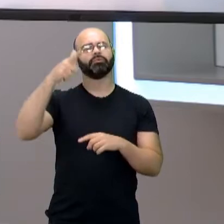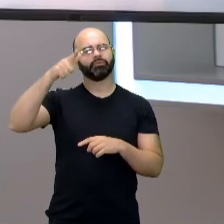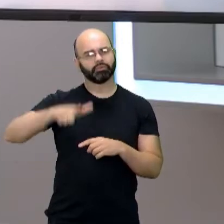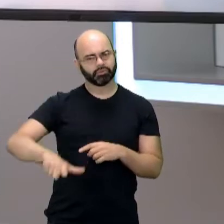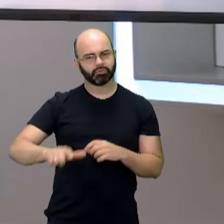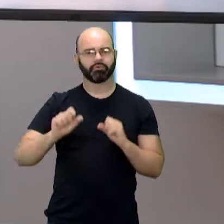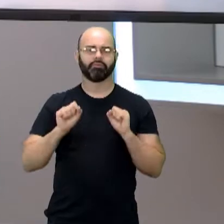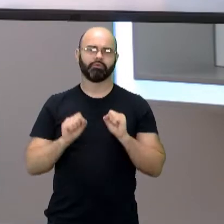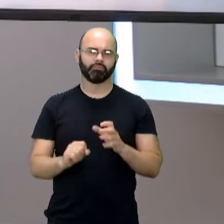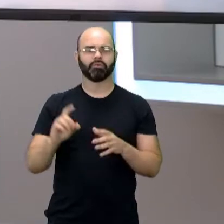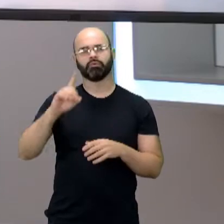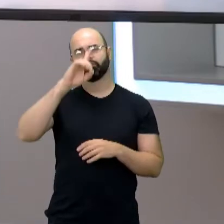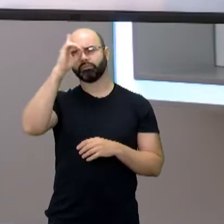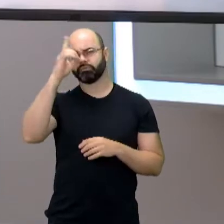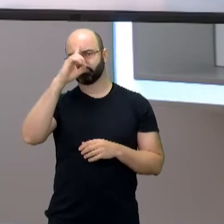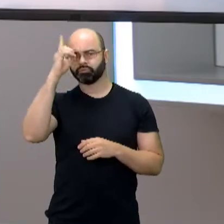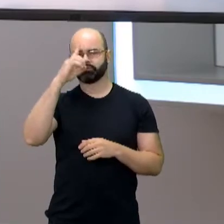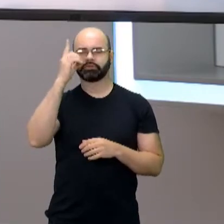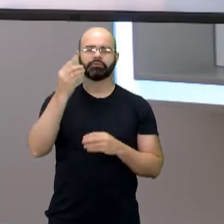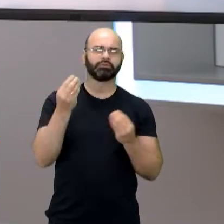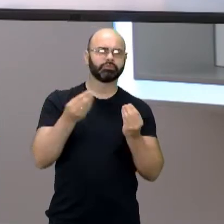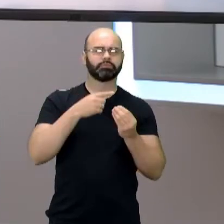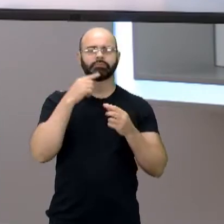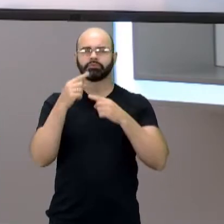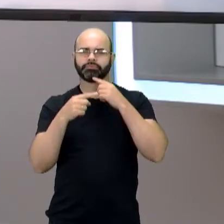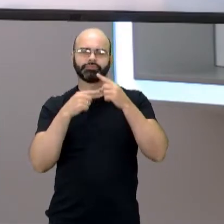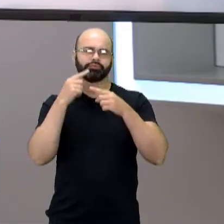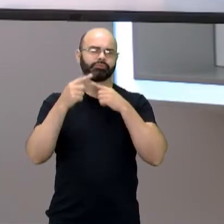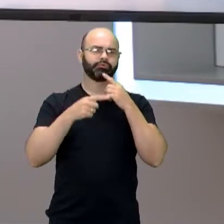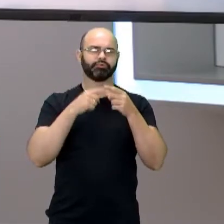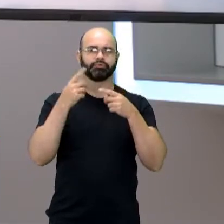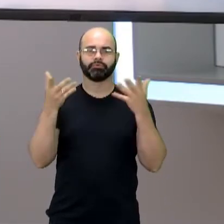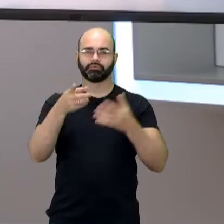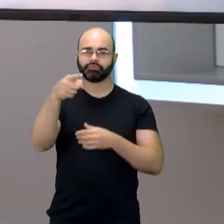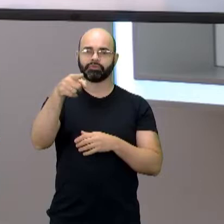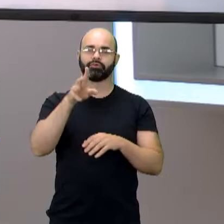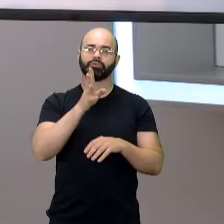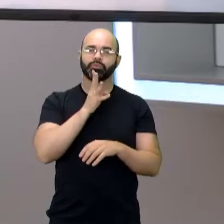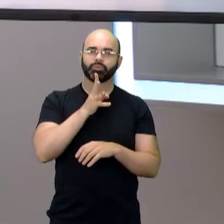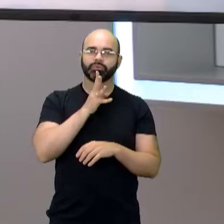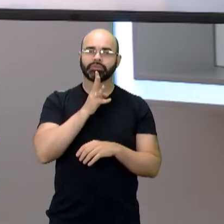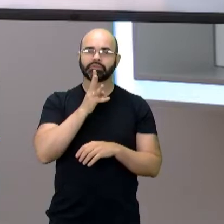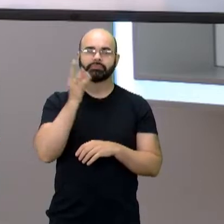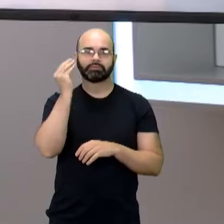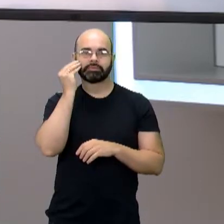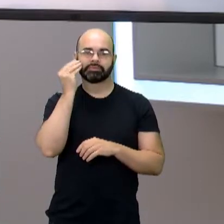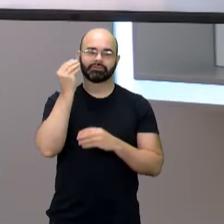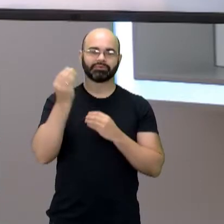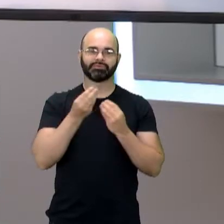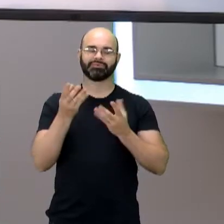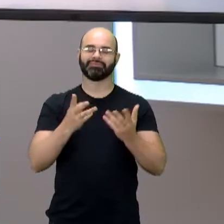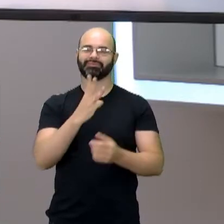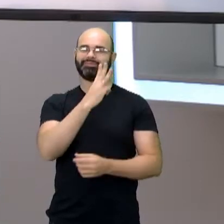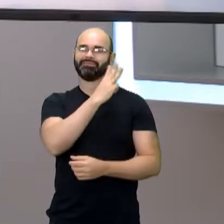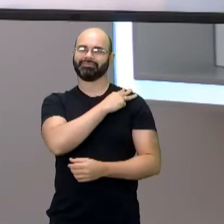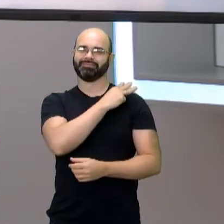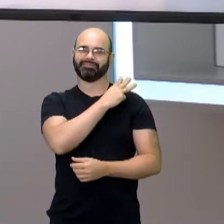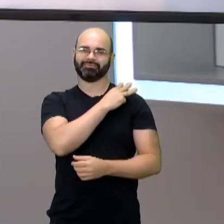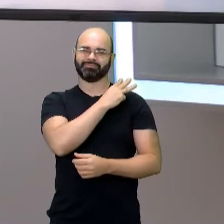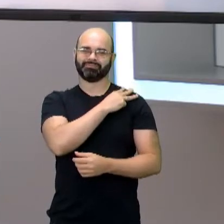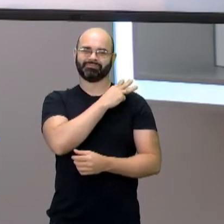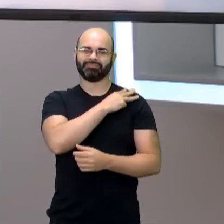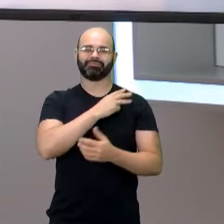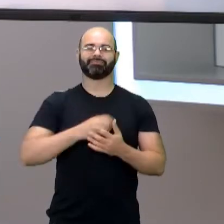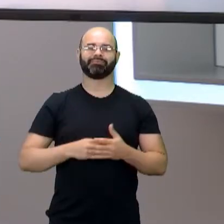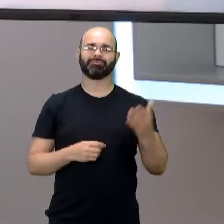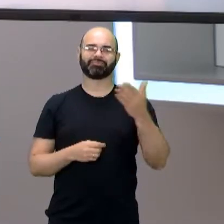tirar suas dúvidas, testar os seus conhecimentos nesse momento tão importante da aprendizagem que é a terceira série, o terceirão que